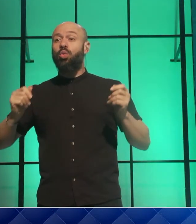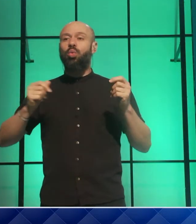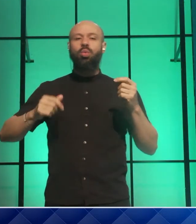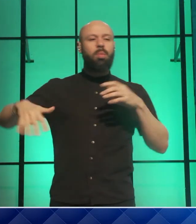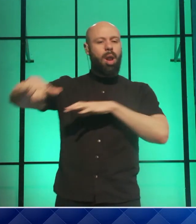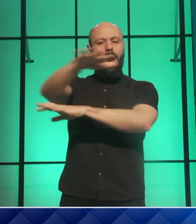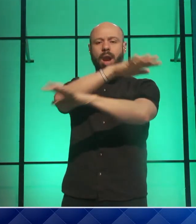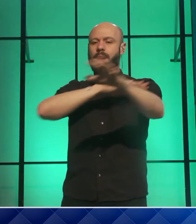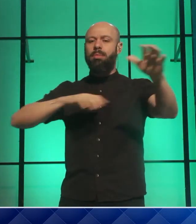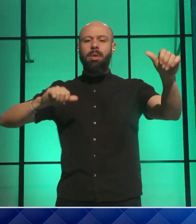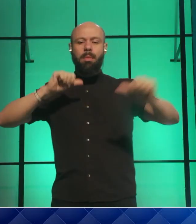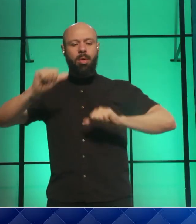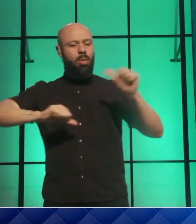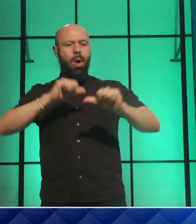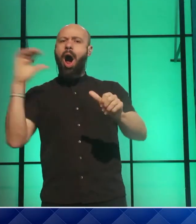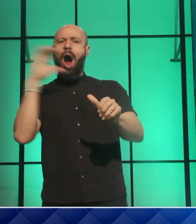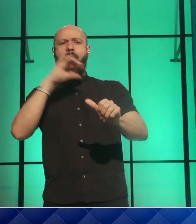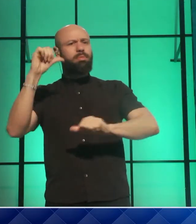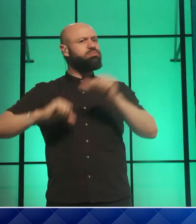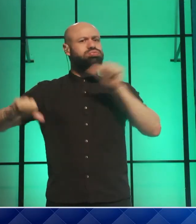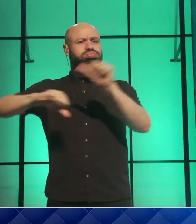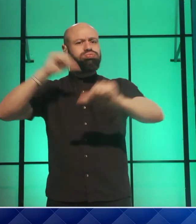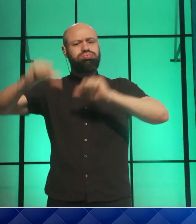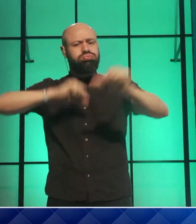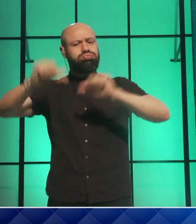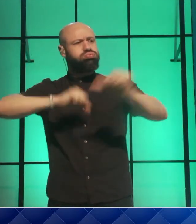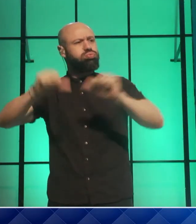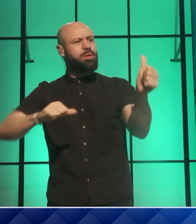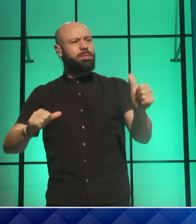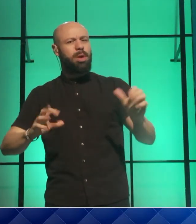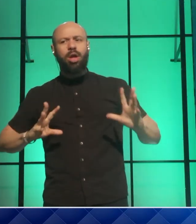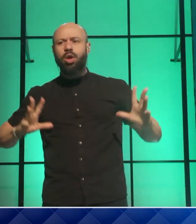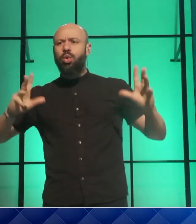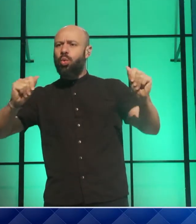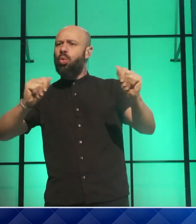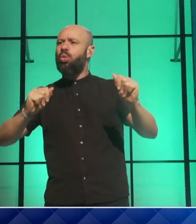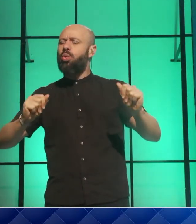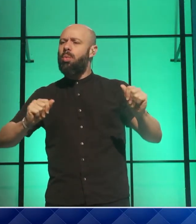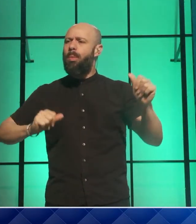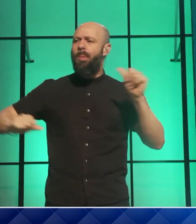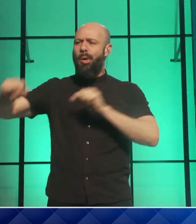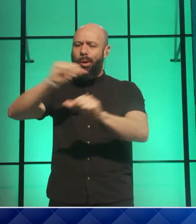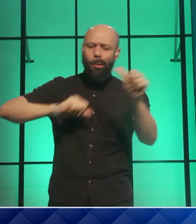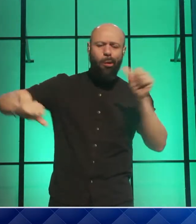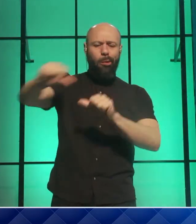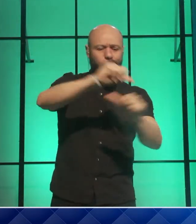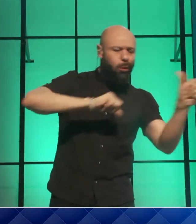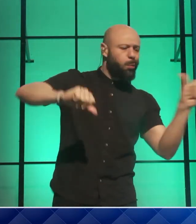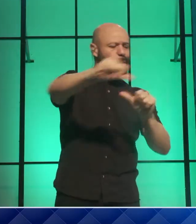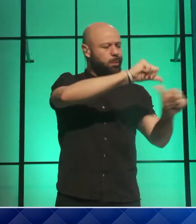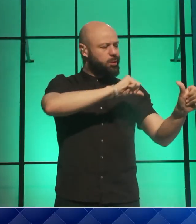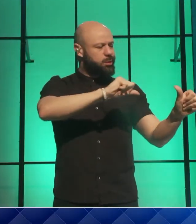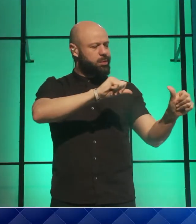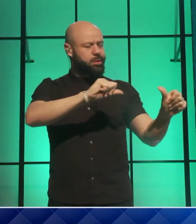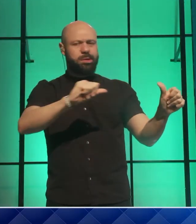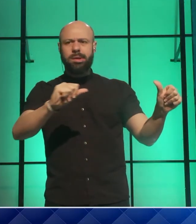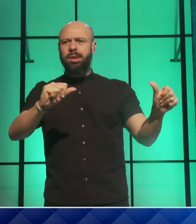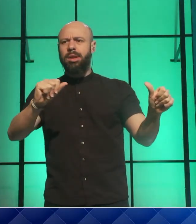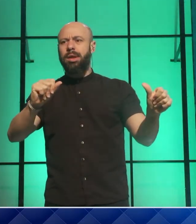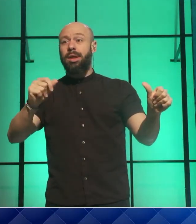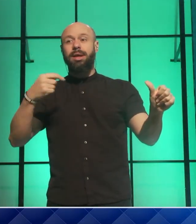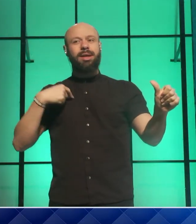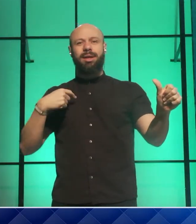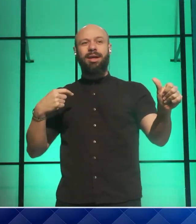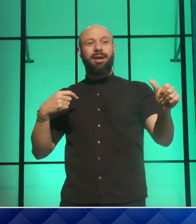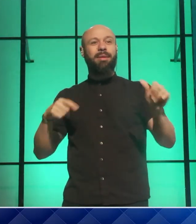redor estava mudando rápido demais. Porque tudo ao seu redor estava sendo alterado e ele não